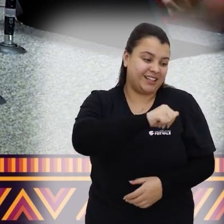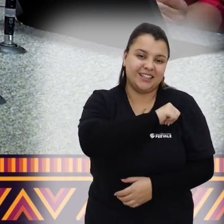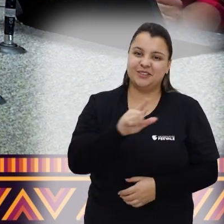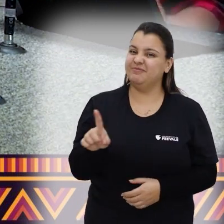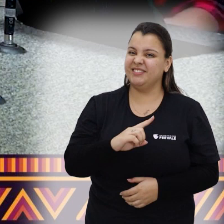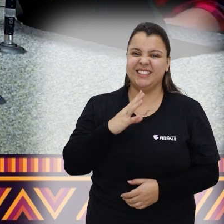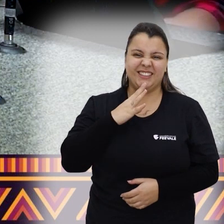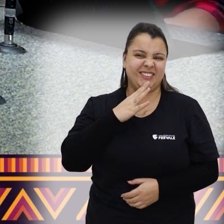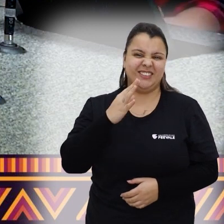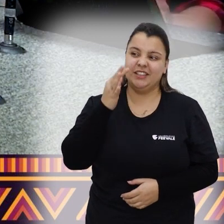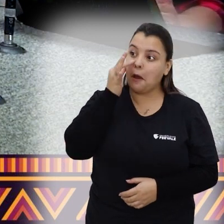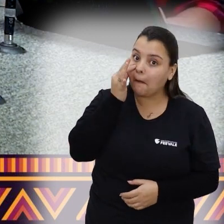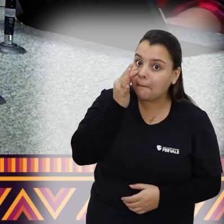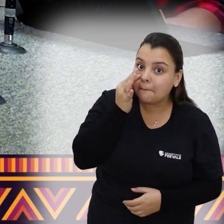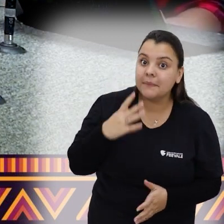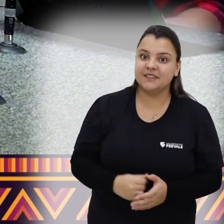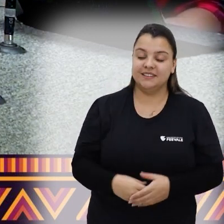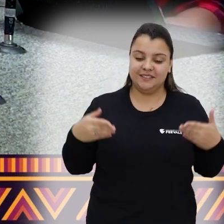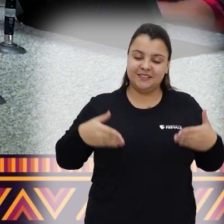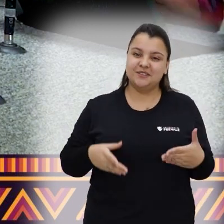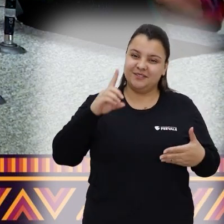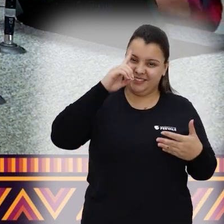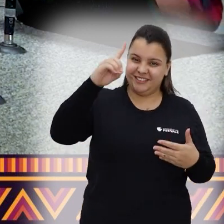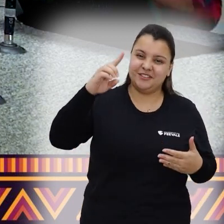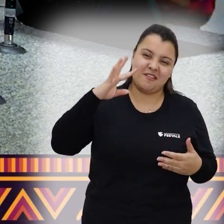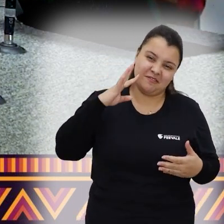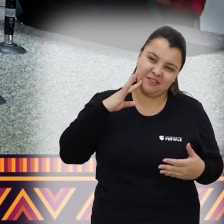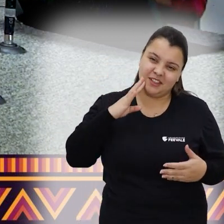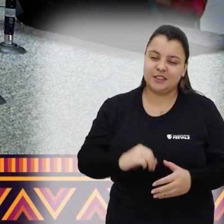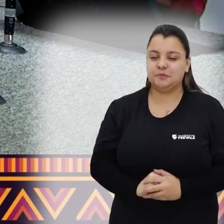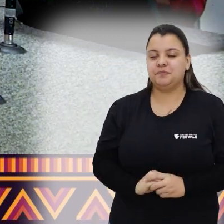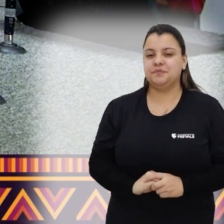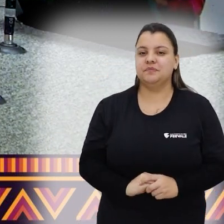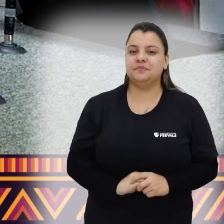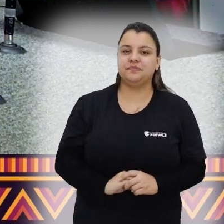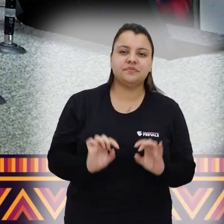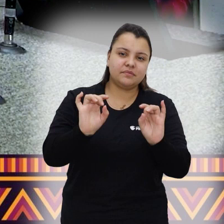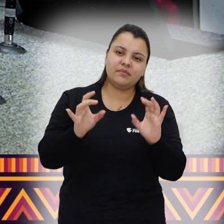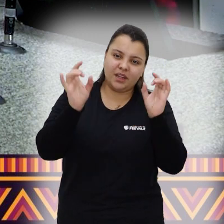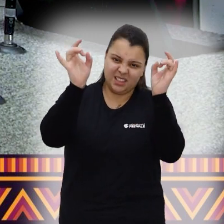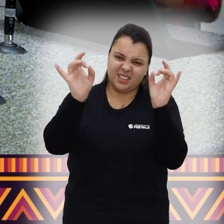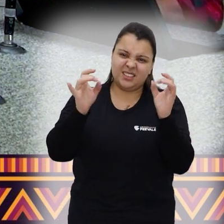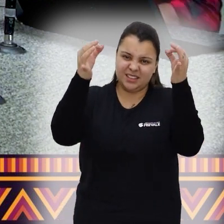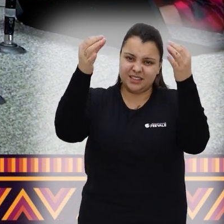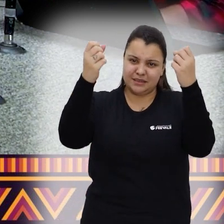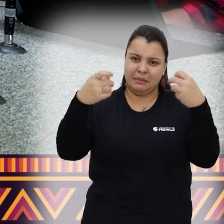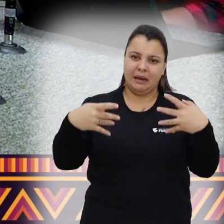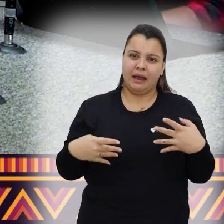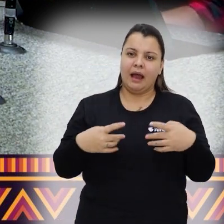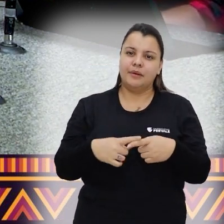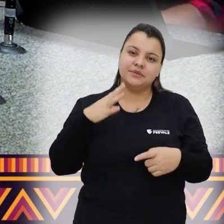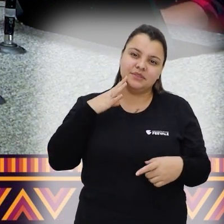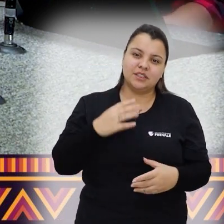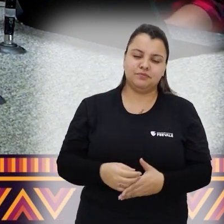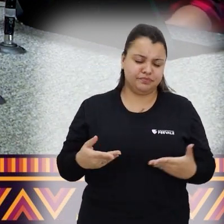Benhur pessoalmente. Então, hoje é um dia muito bacana. Mas, assim, só falar que foi muito especial. Por quê, Ana? Explica para o pessoal aí. E